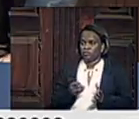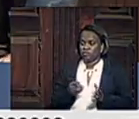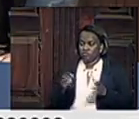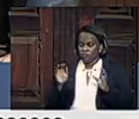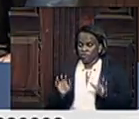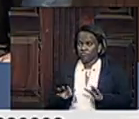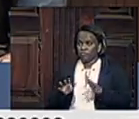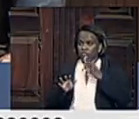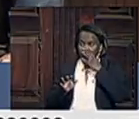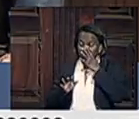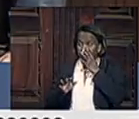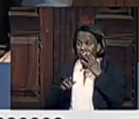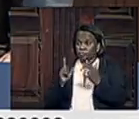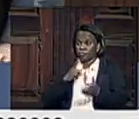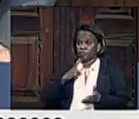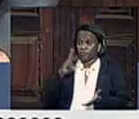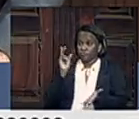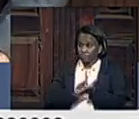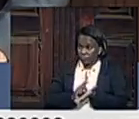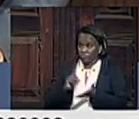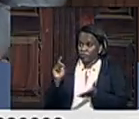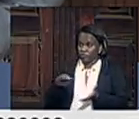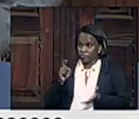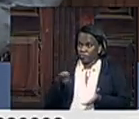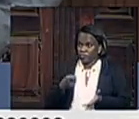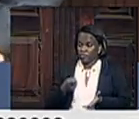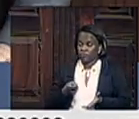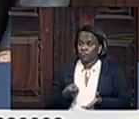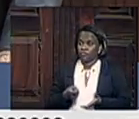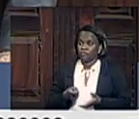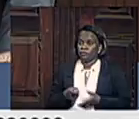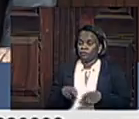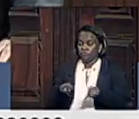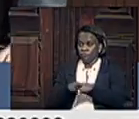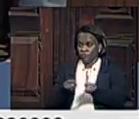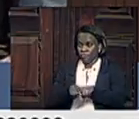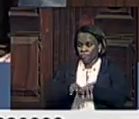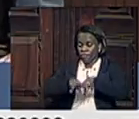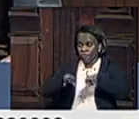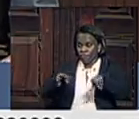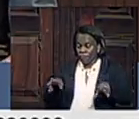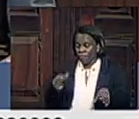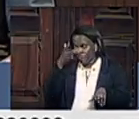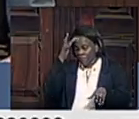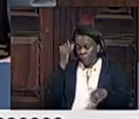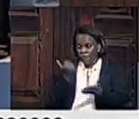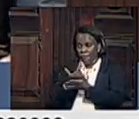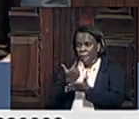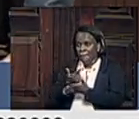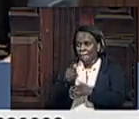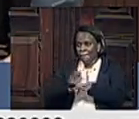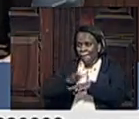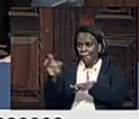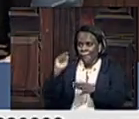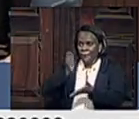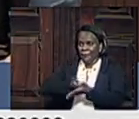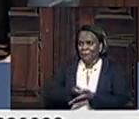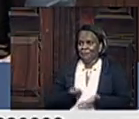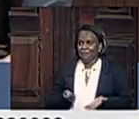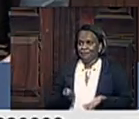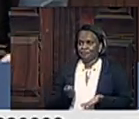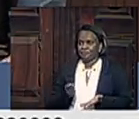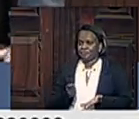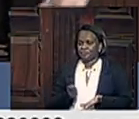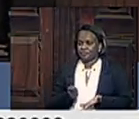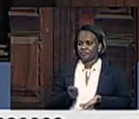teríamos a verdade tributária e o respeito ao consumidor, porque quem paga o